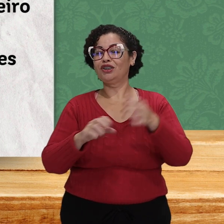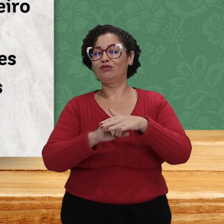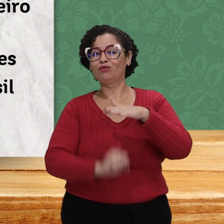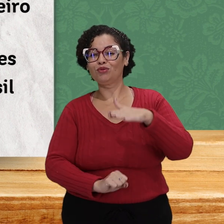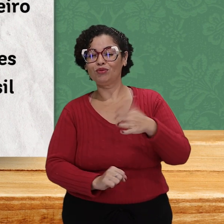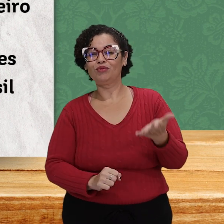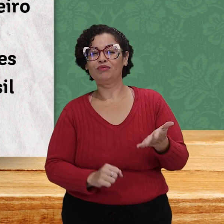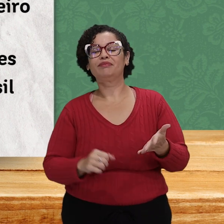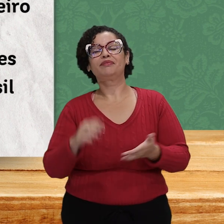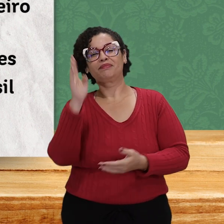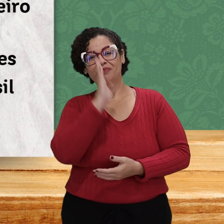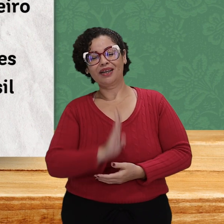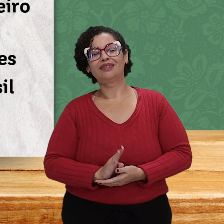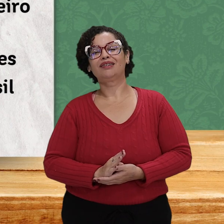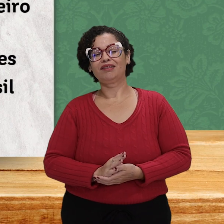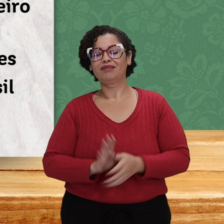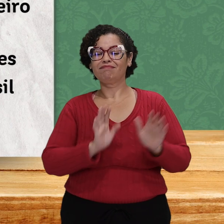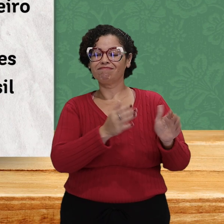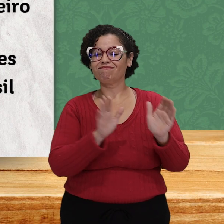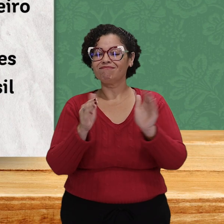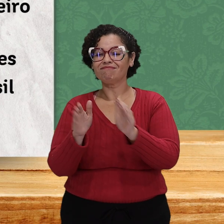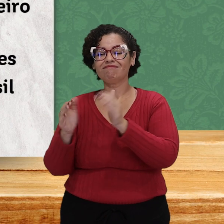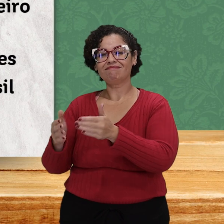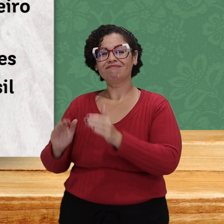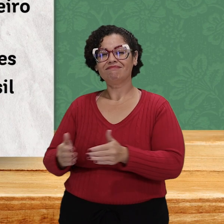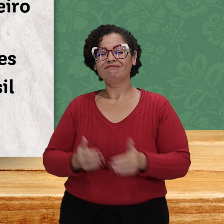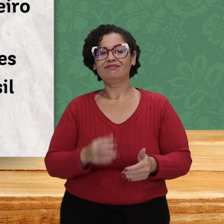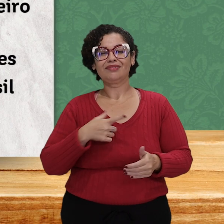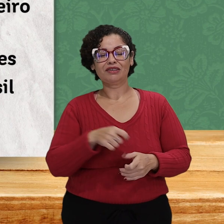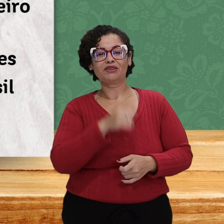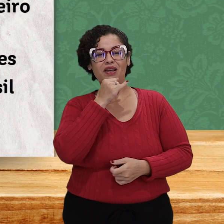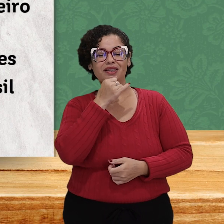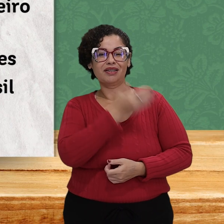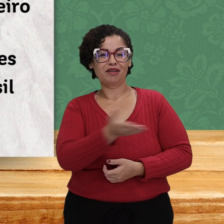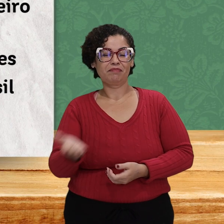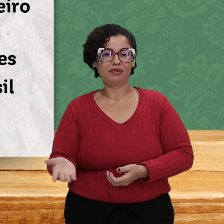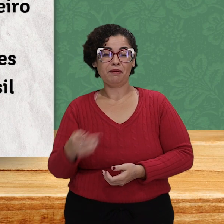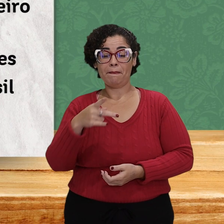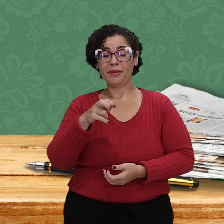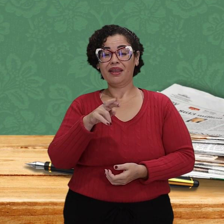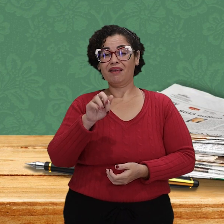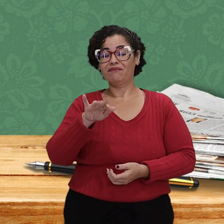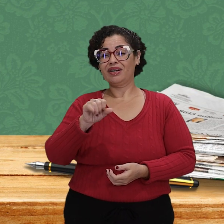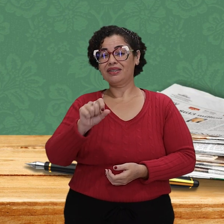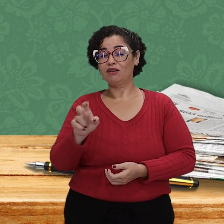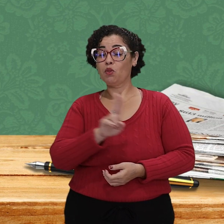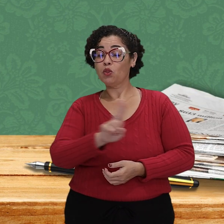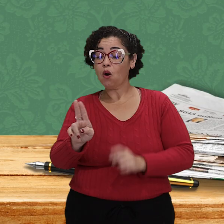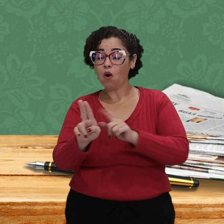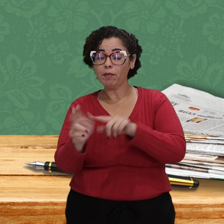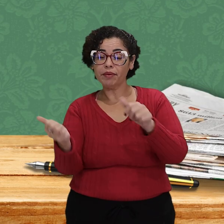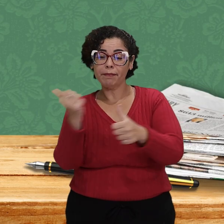Brasil. Então, temos aqui algumas perífrases como exemplo. Na perífrase, o